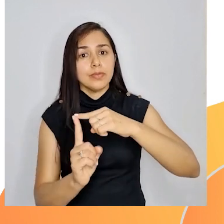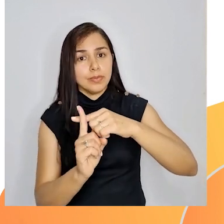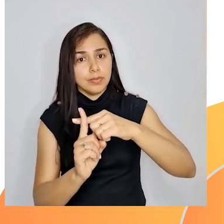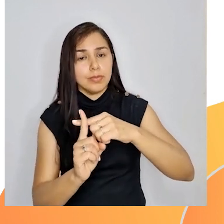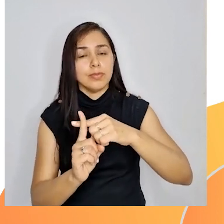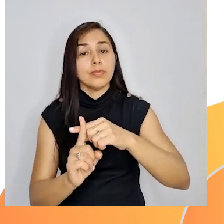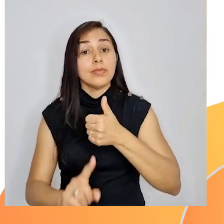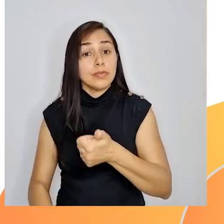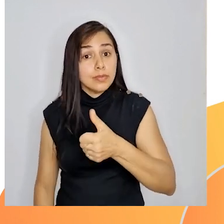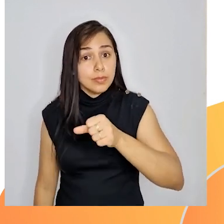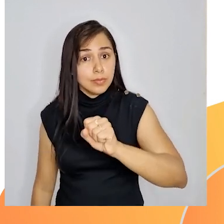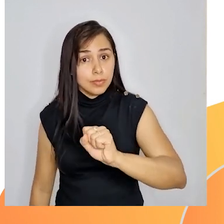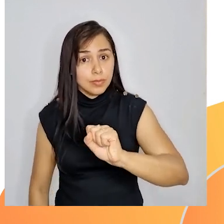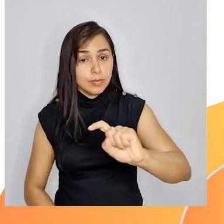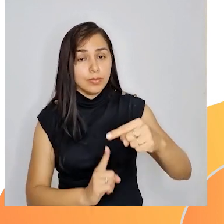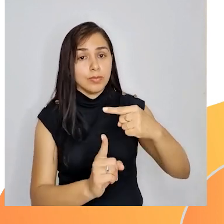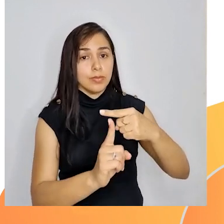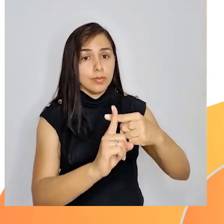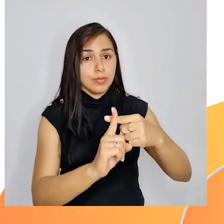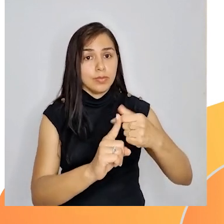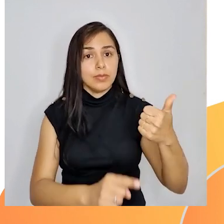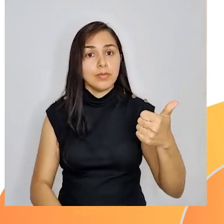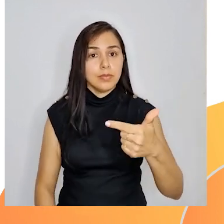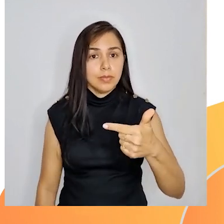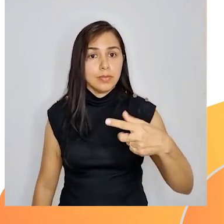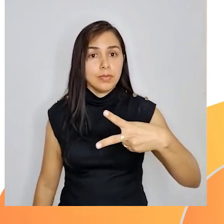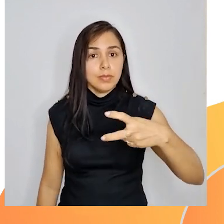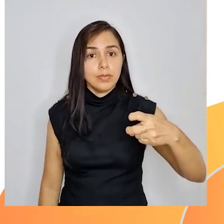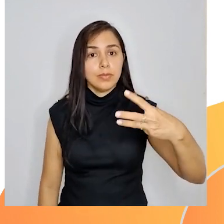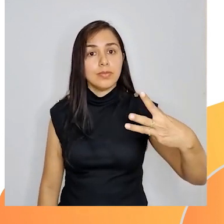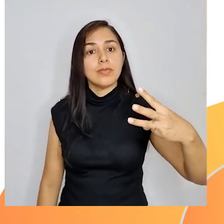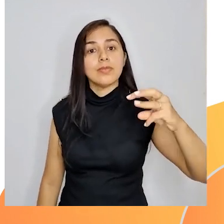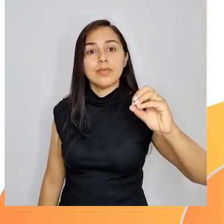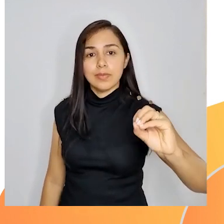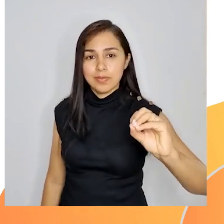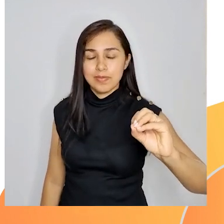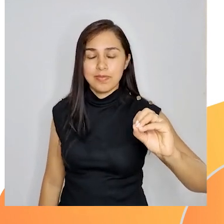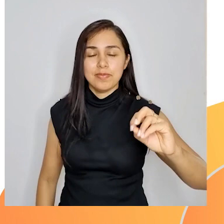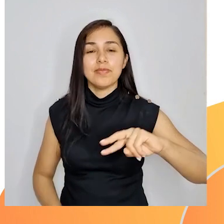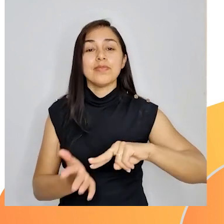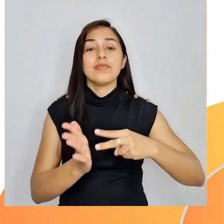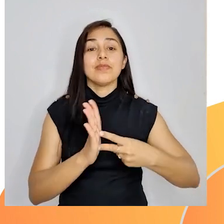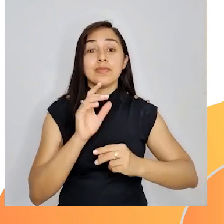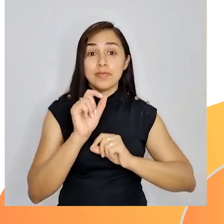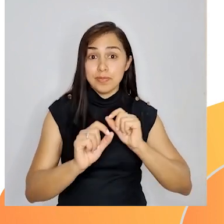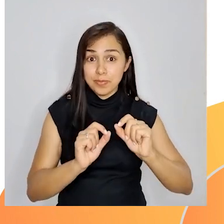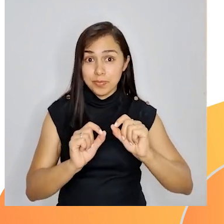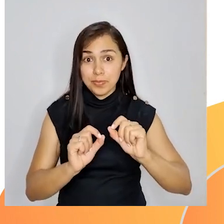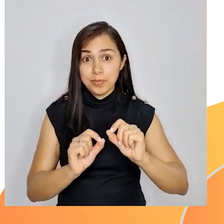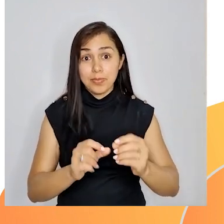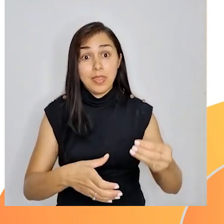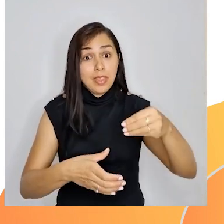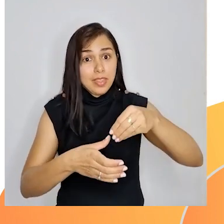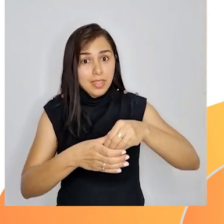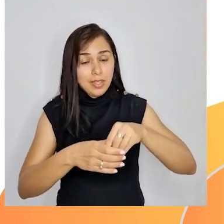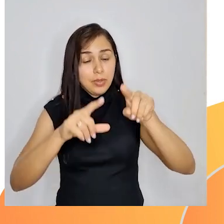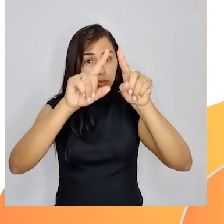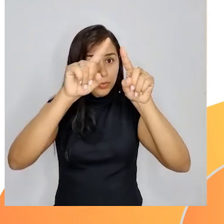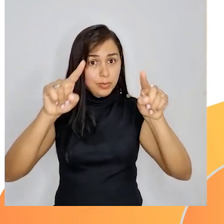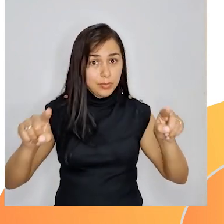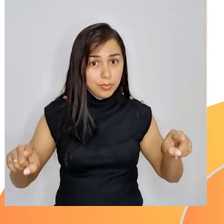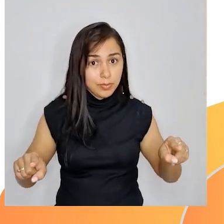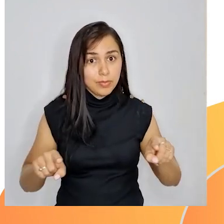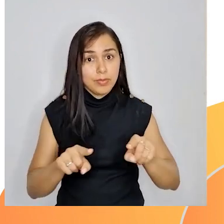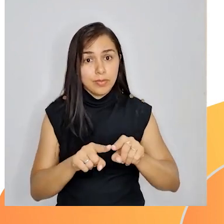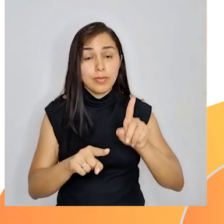mais 12 vai ser igual a 30 então quer dizer professor que nós conseguimos formar